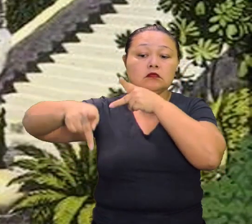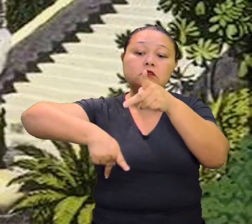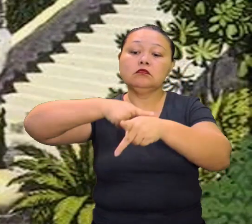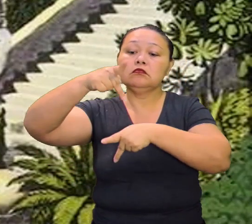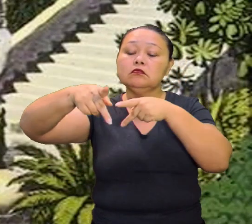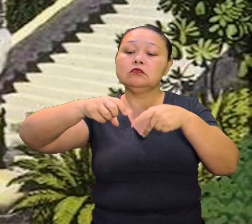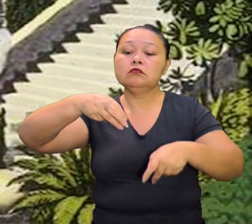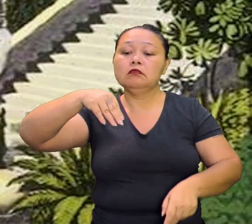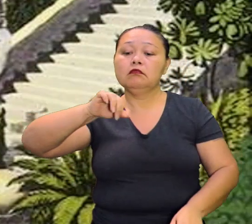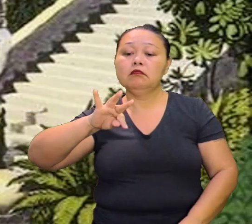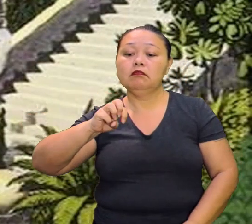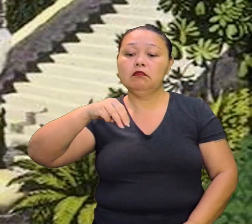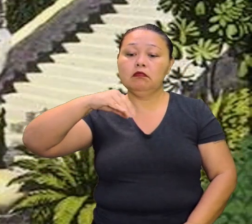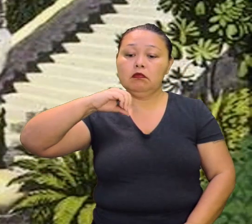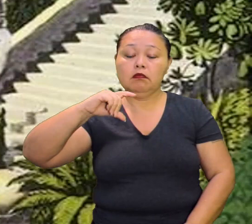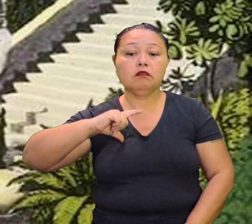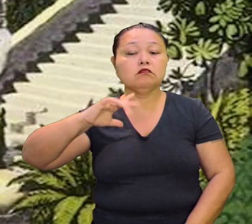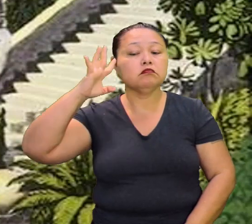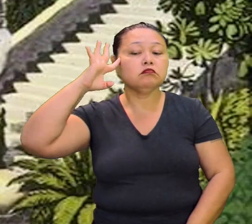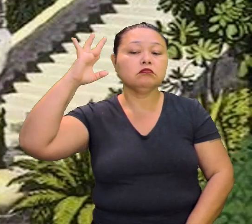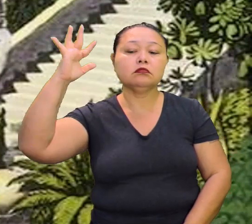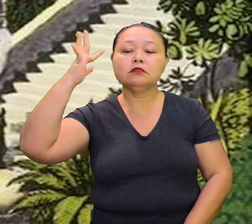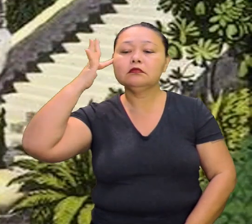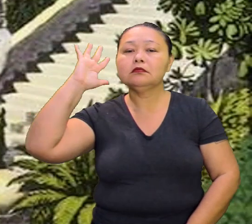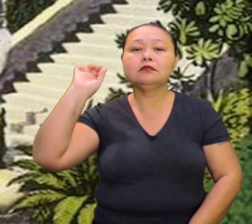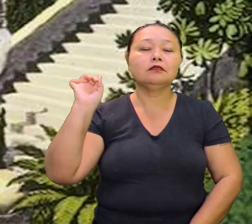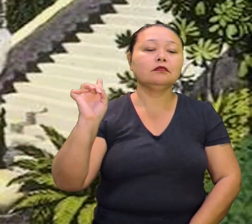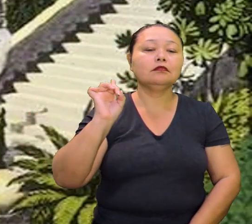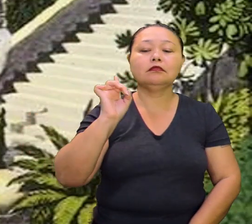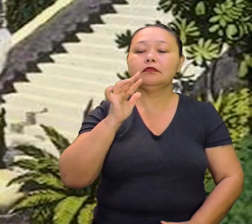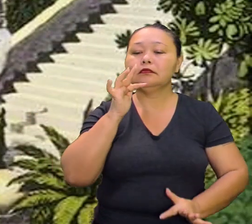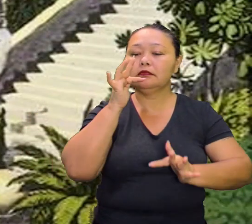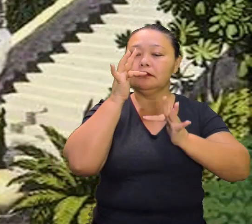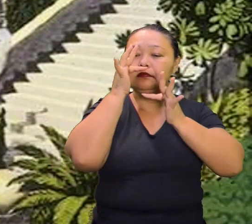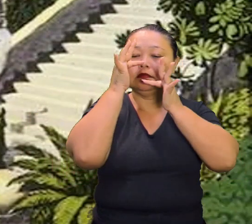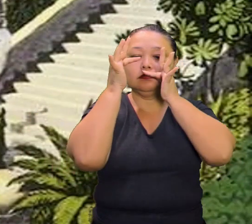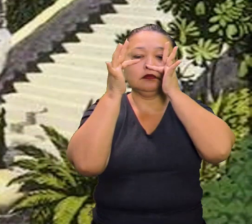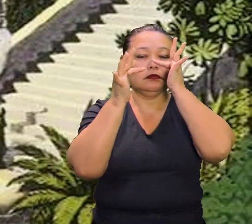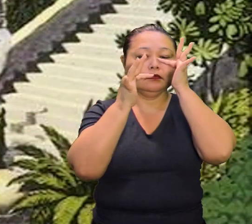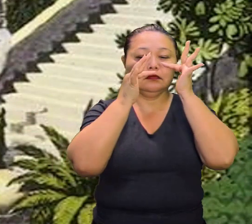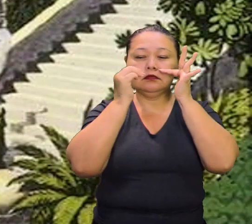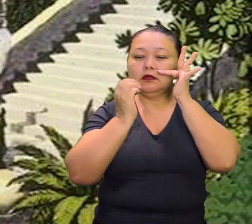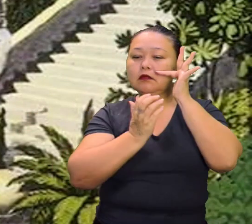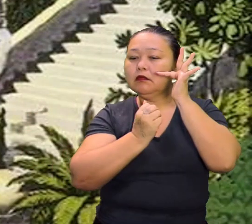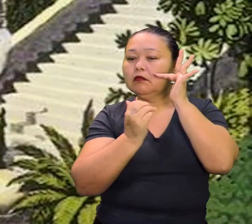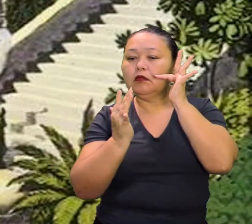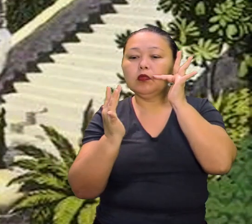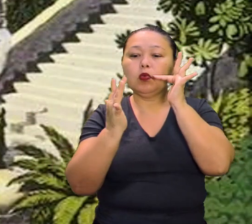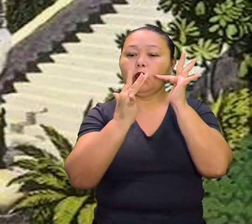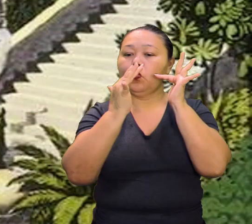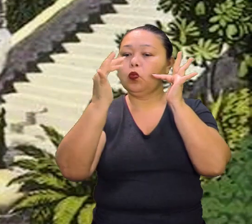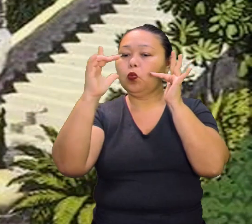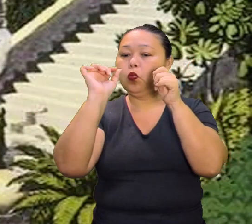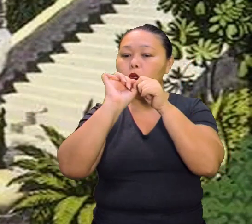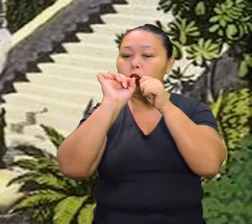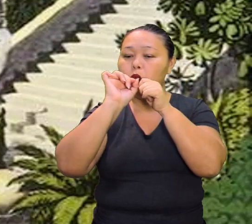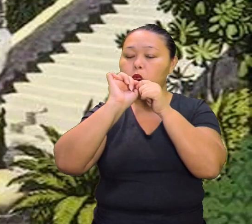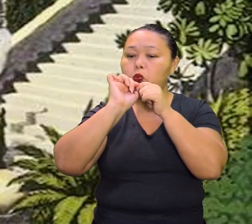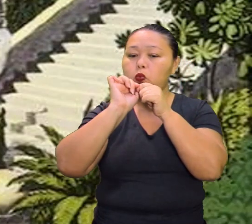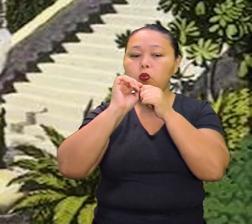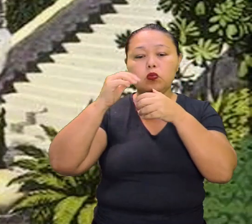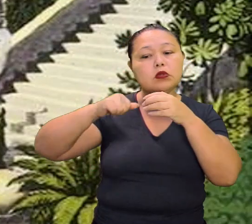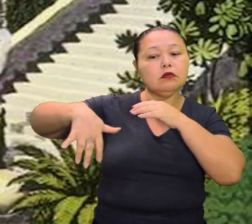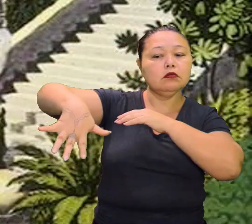mesopotâmicos. Imagine o jardim suspenso da Babilônia, que vinha a ser. Deveria ser assim,